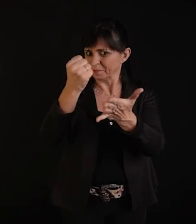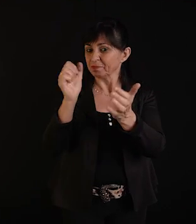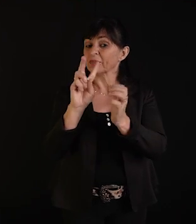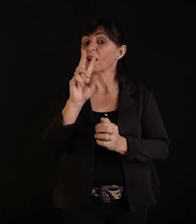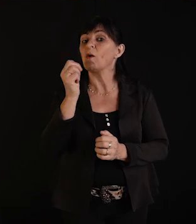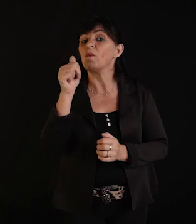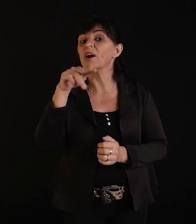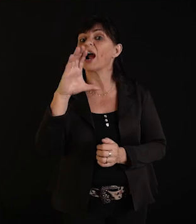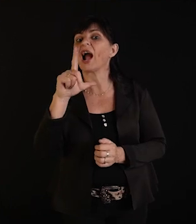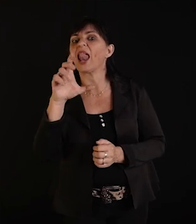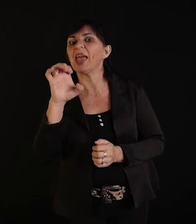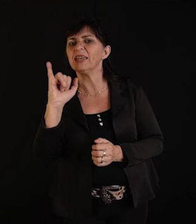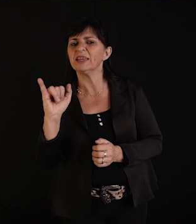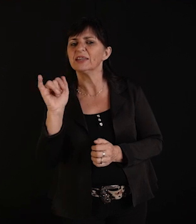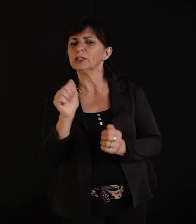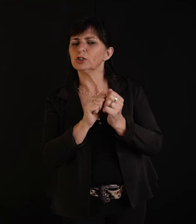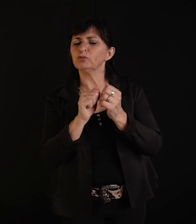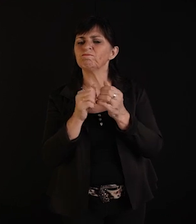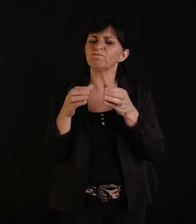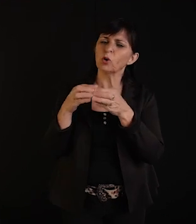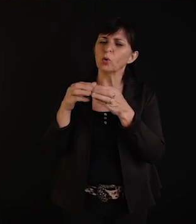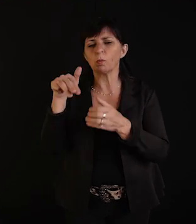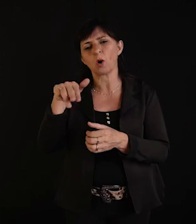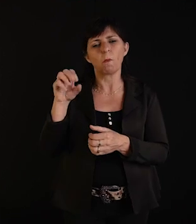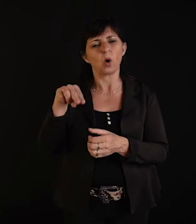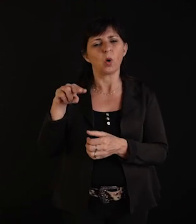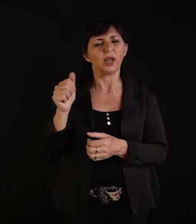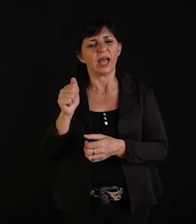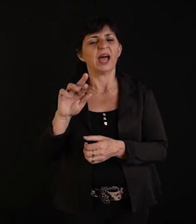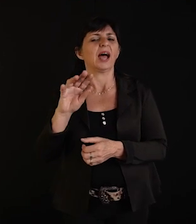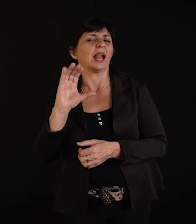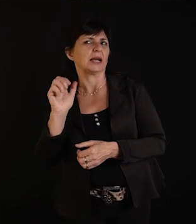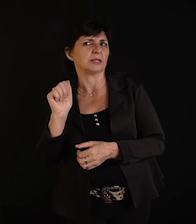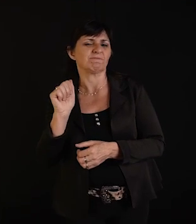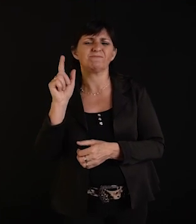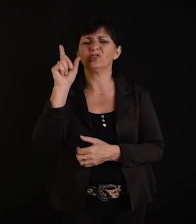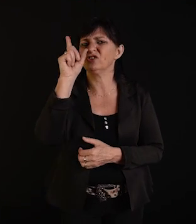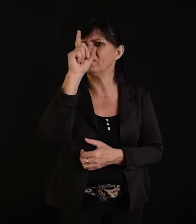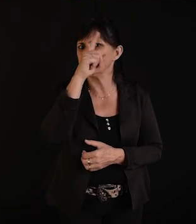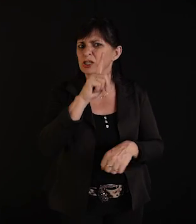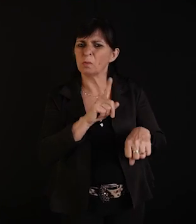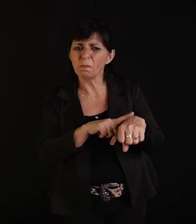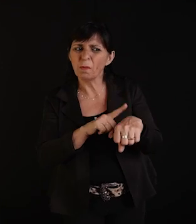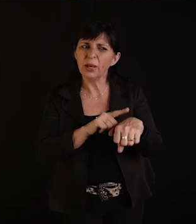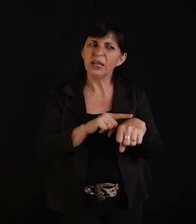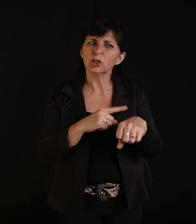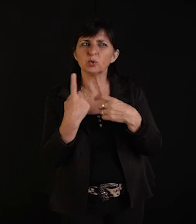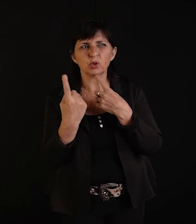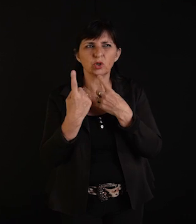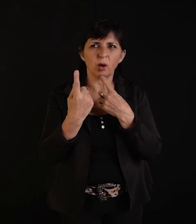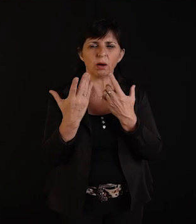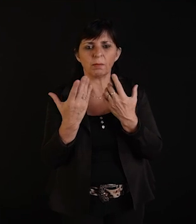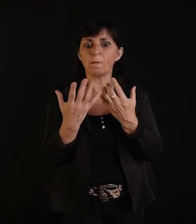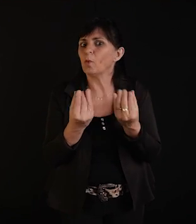dos Monarcas, é difícil falar de um momento só, porque são vários momentos